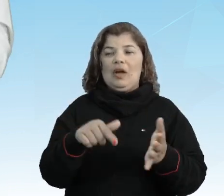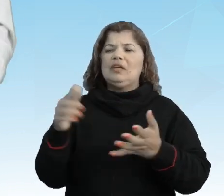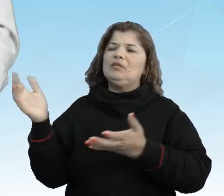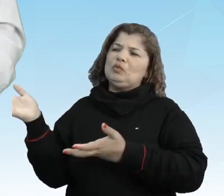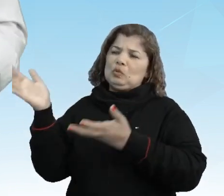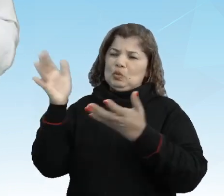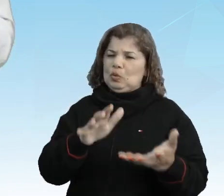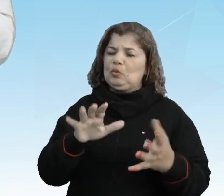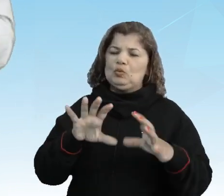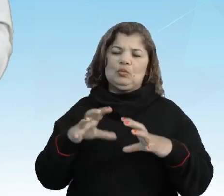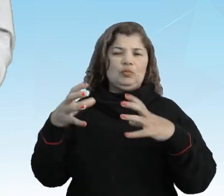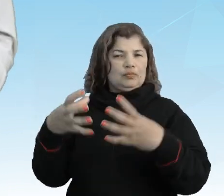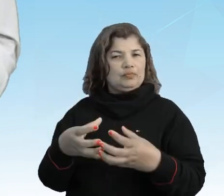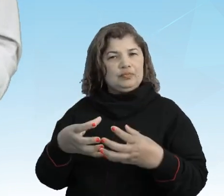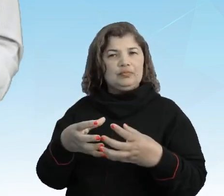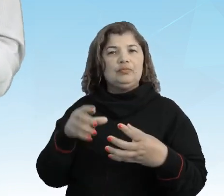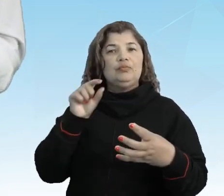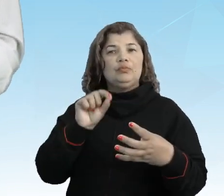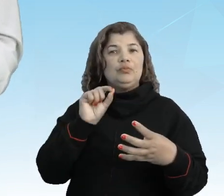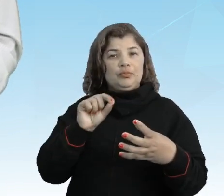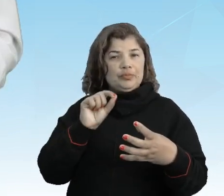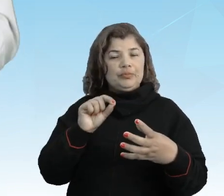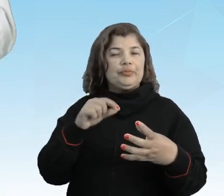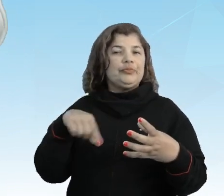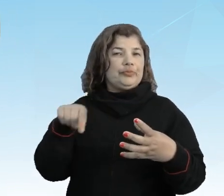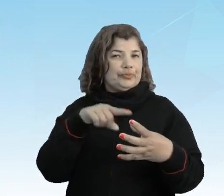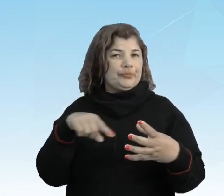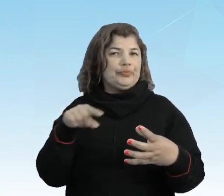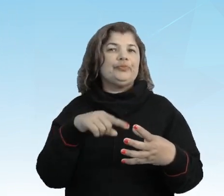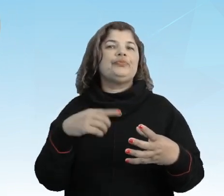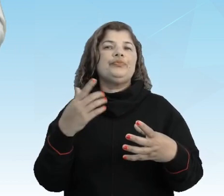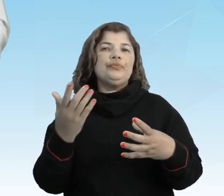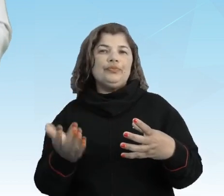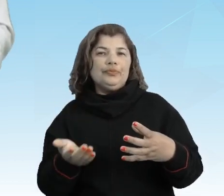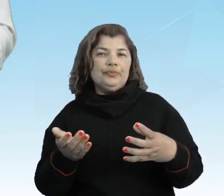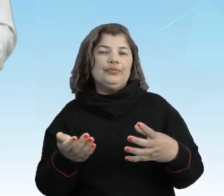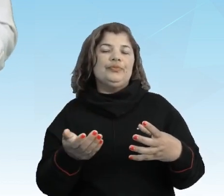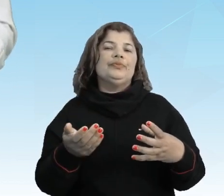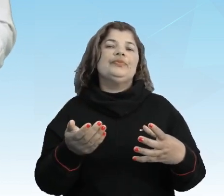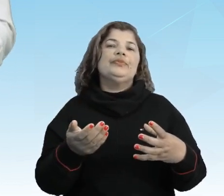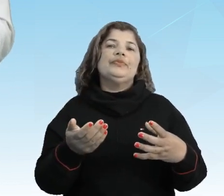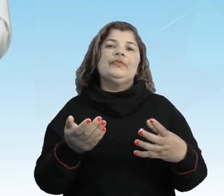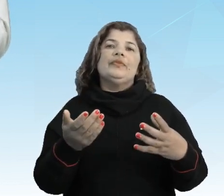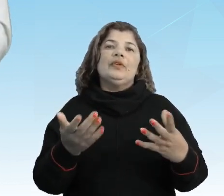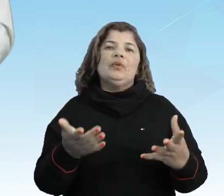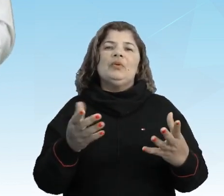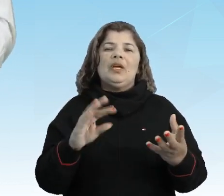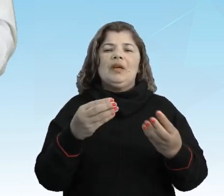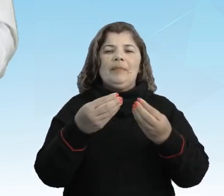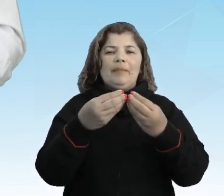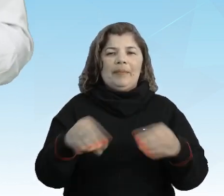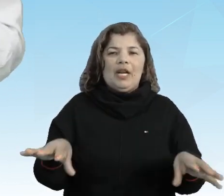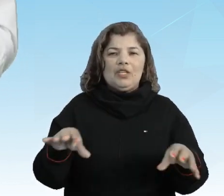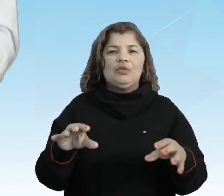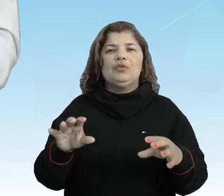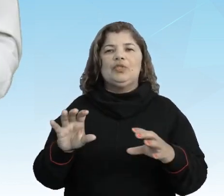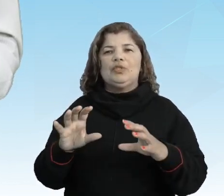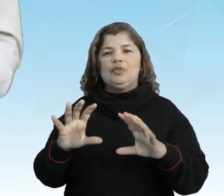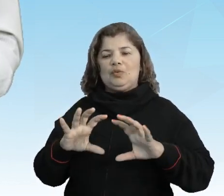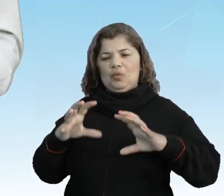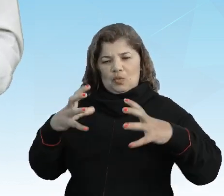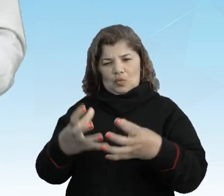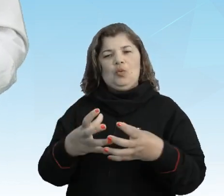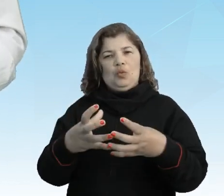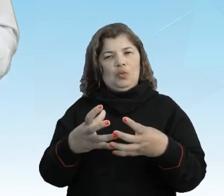corte. Fez com que, amigo Robson e caro estudante, esse gasto com essa corte para a manutenção